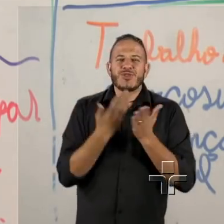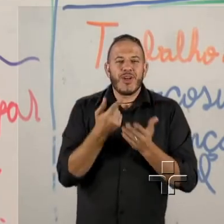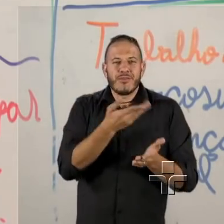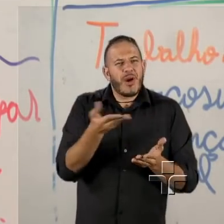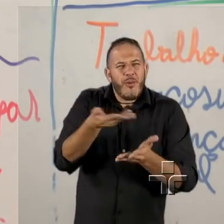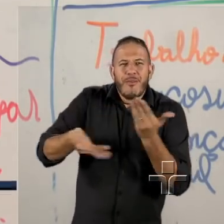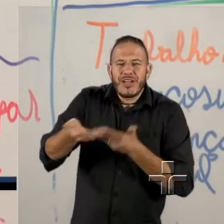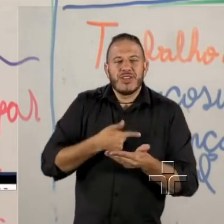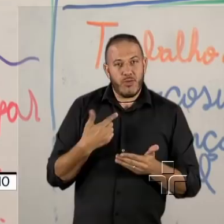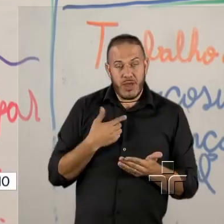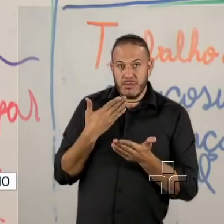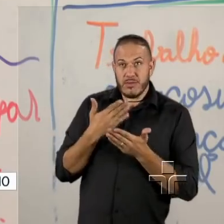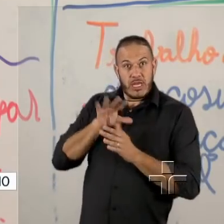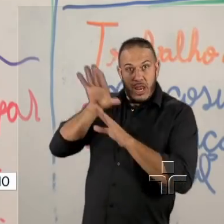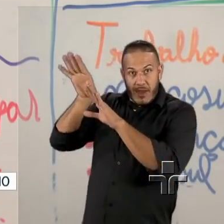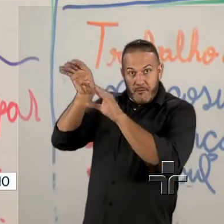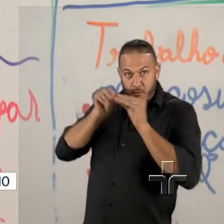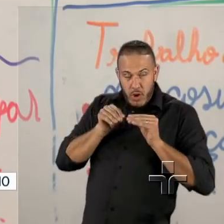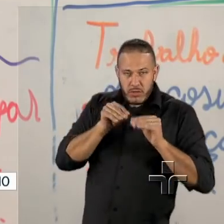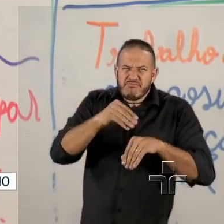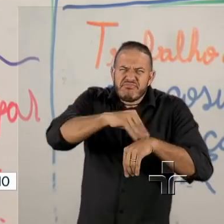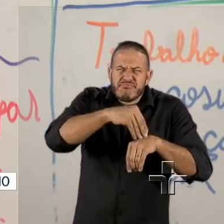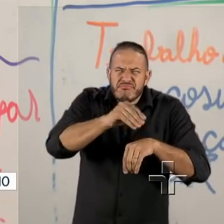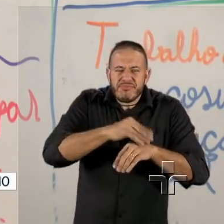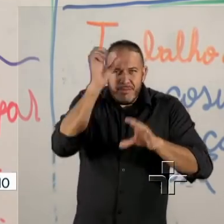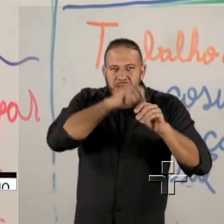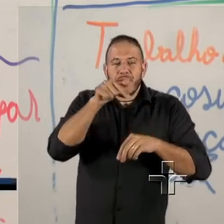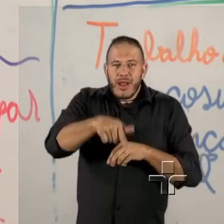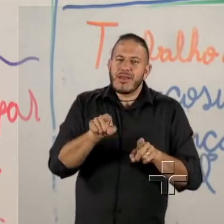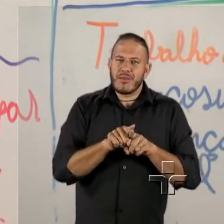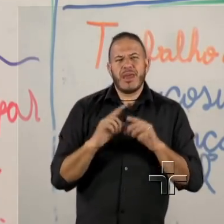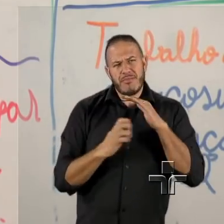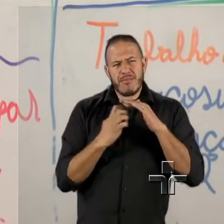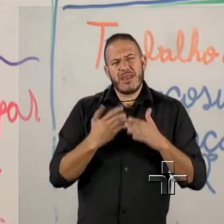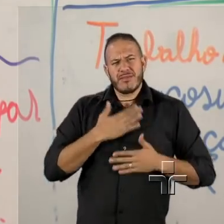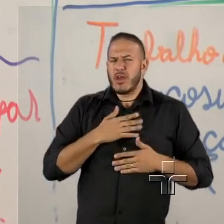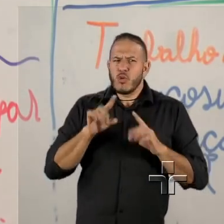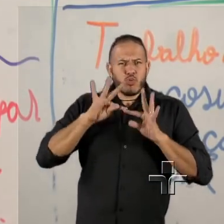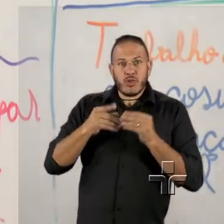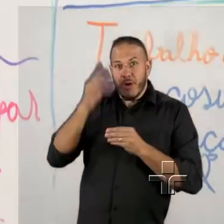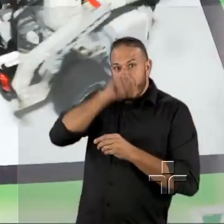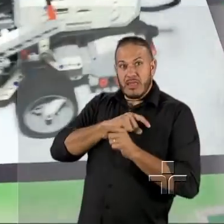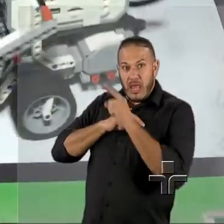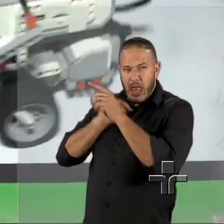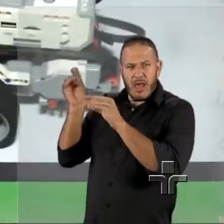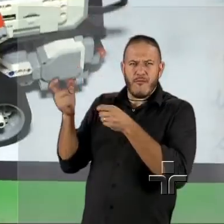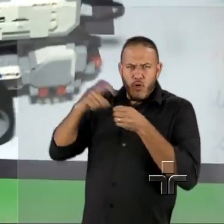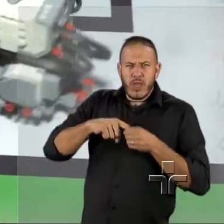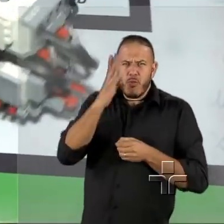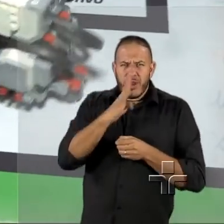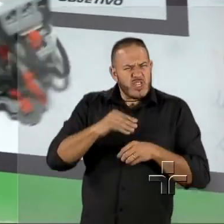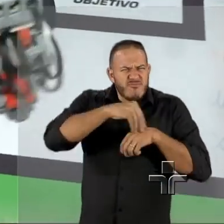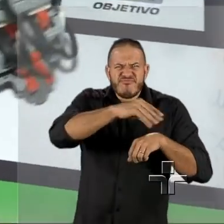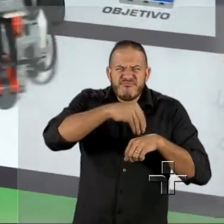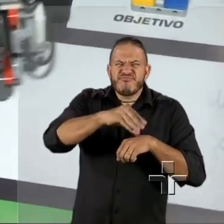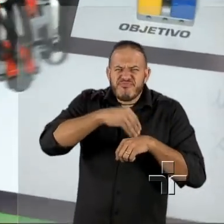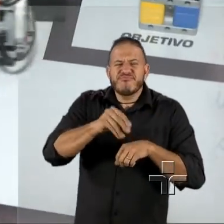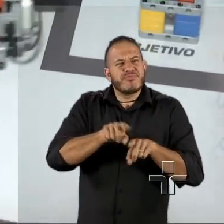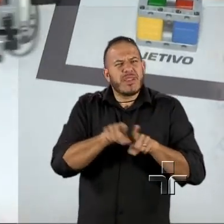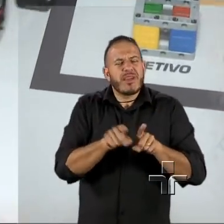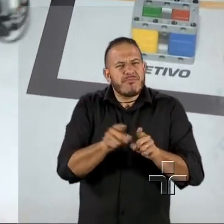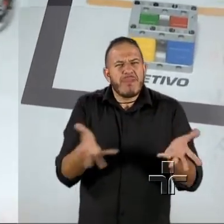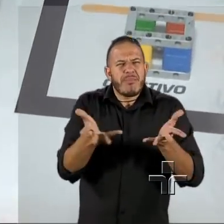mais voos. Além dos 400 alunos selecionados que assistem aulas em tempo integral, o Instituto abre as portas aos